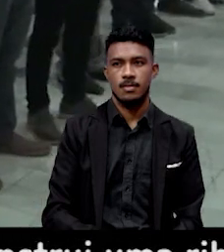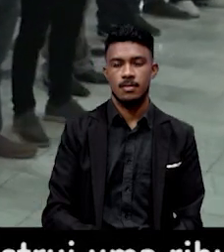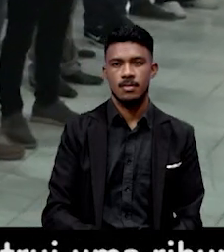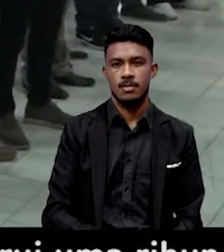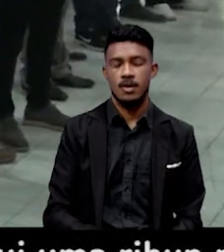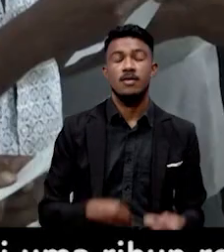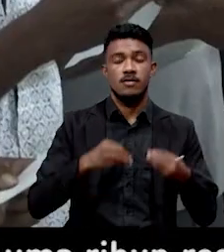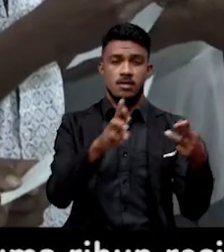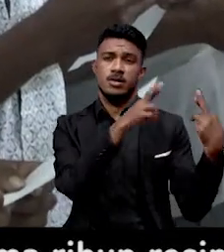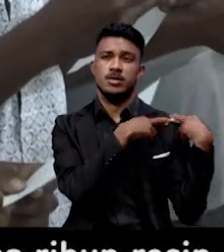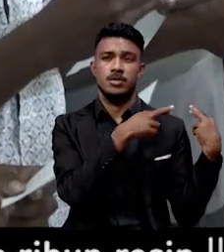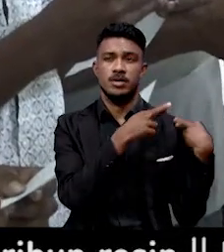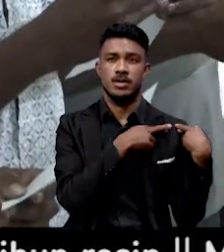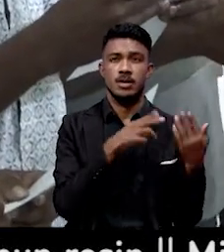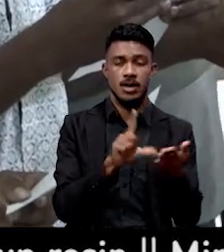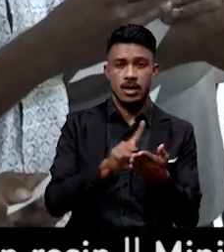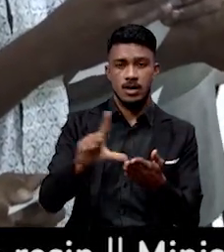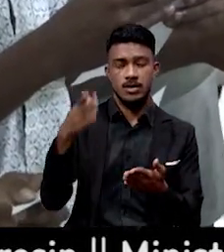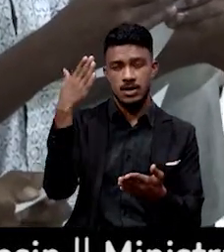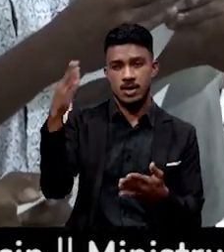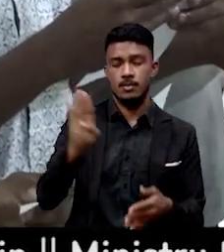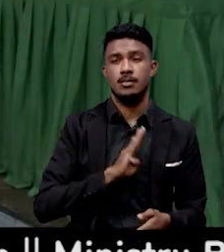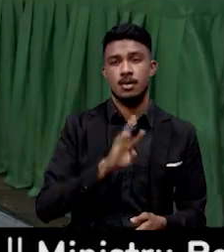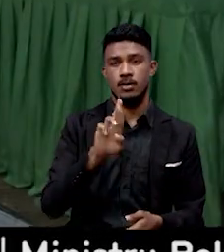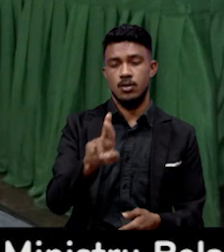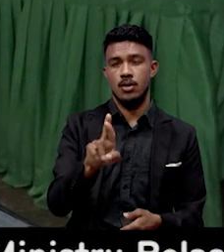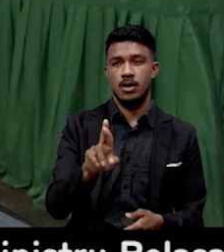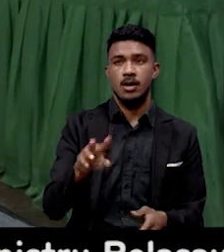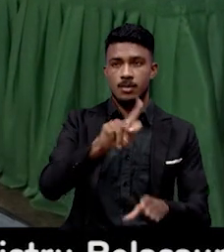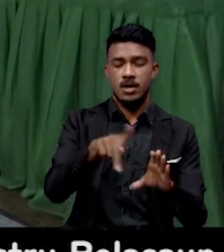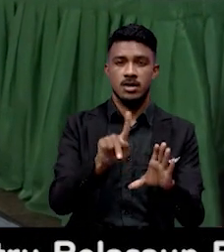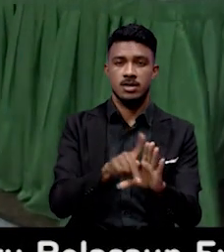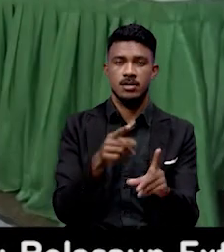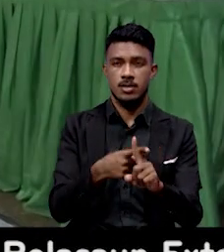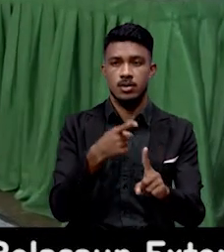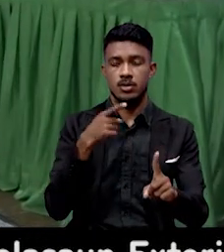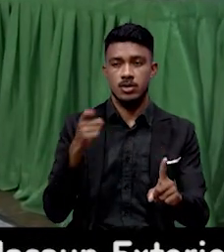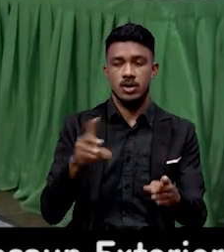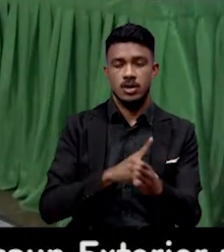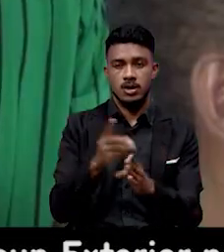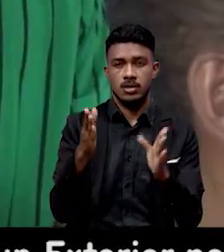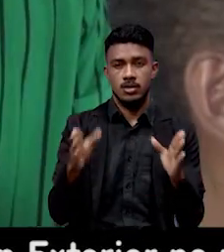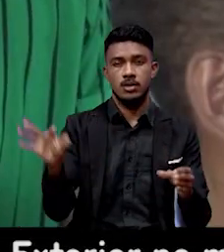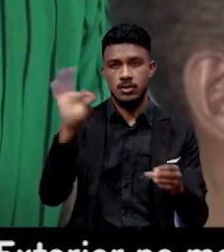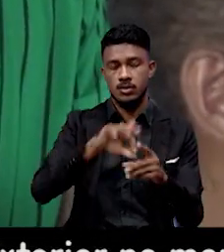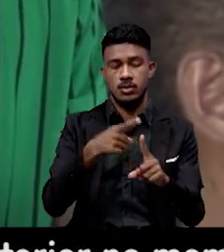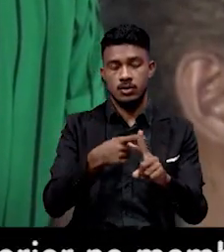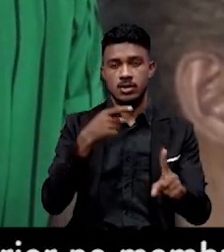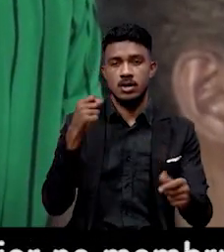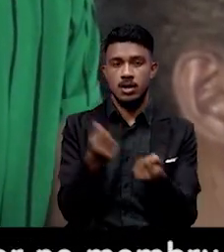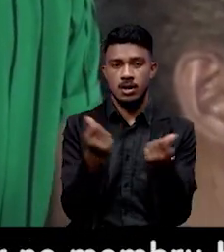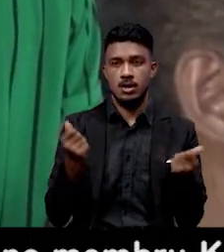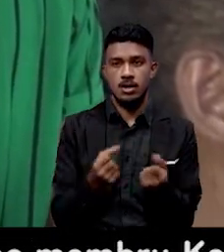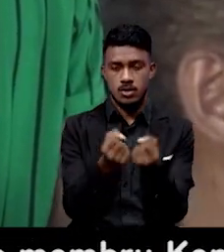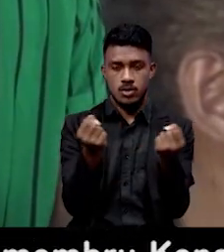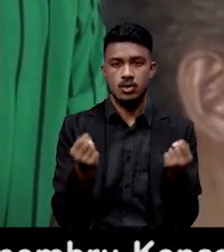Tomada de posse ne realiza ia salão canociana be Kora Díli, nebe participa husi coordenador eleito Sira husi aldeia, Suku,